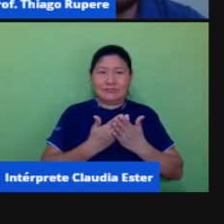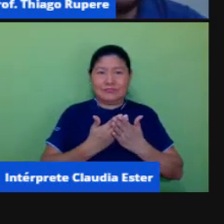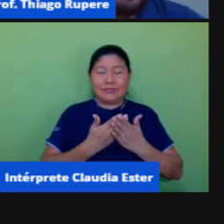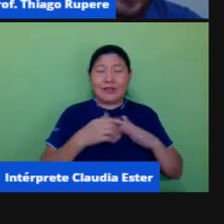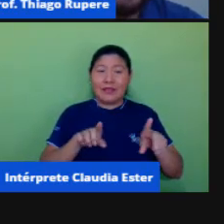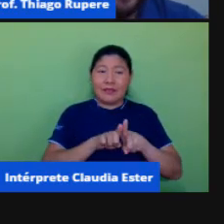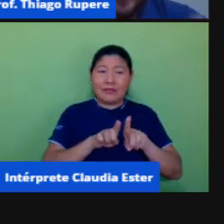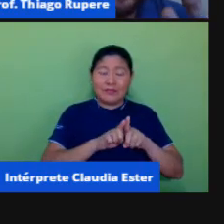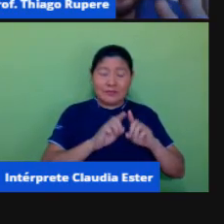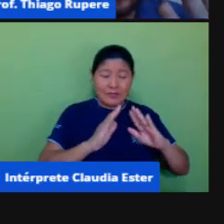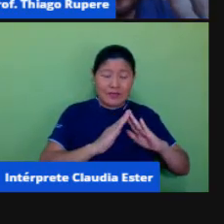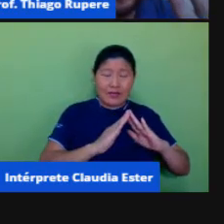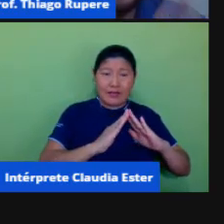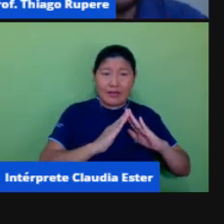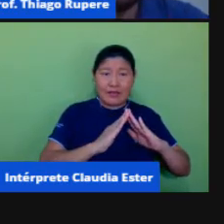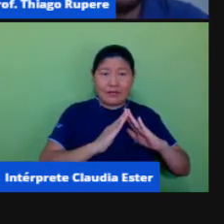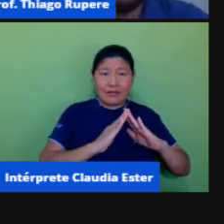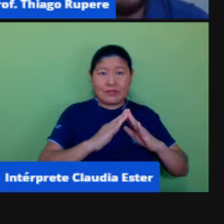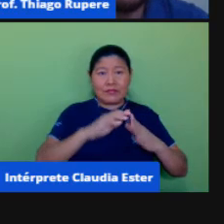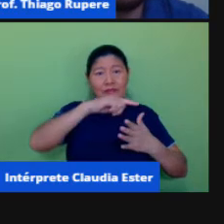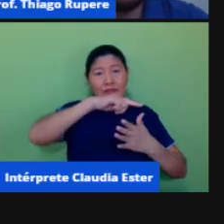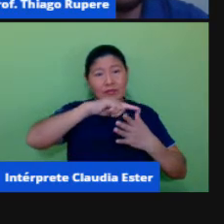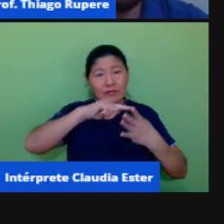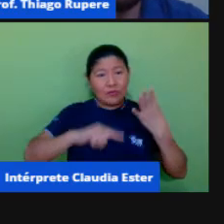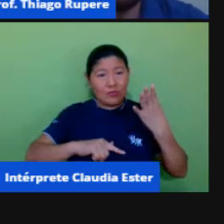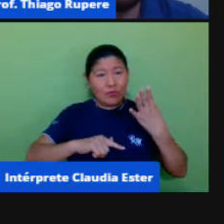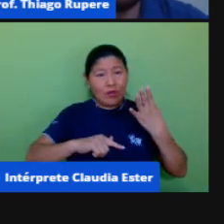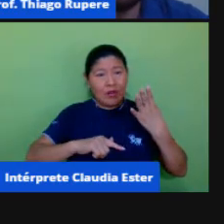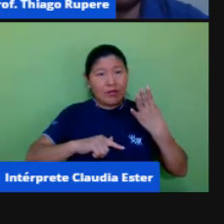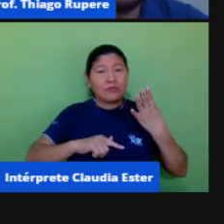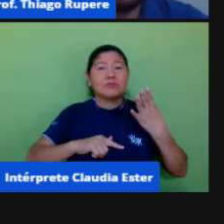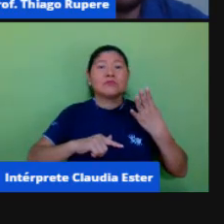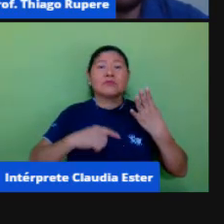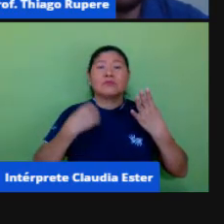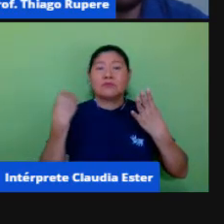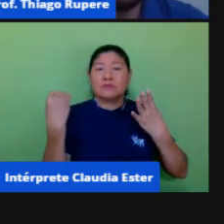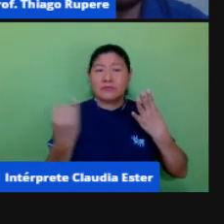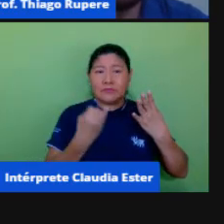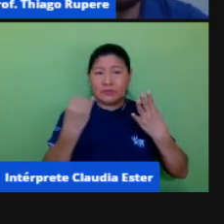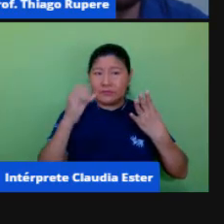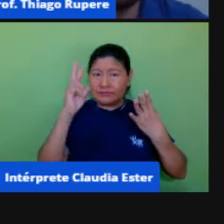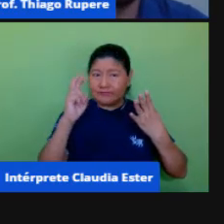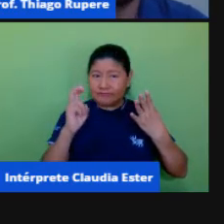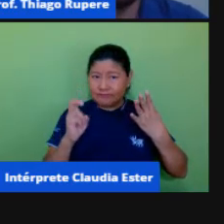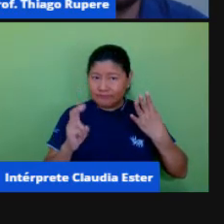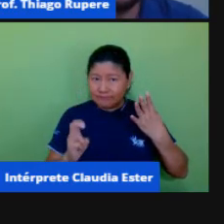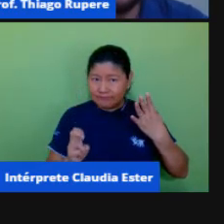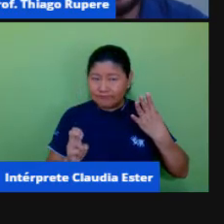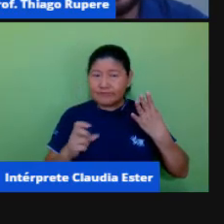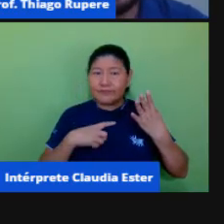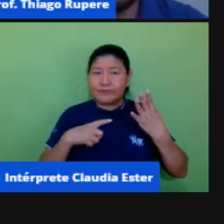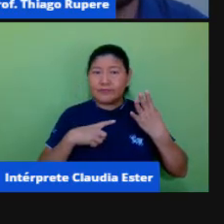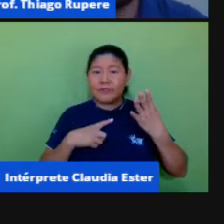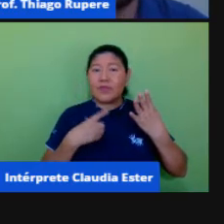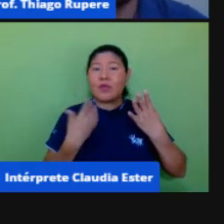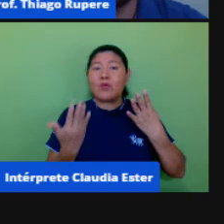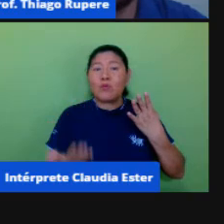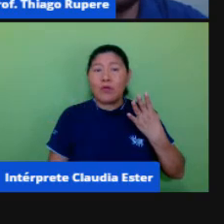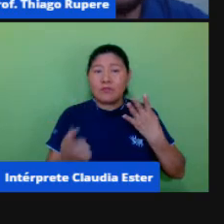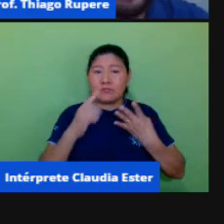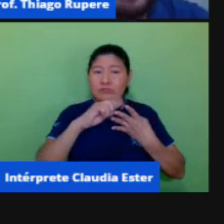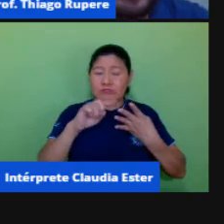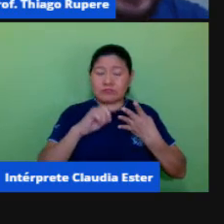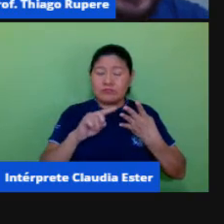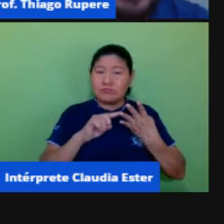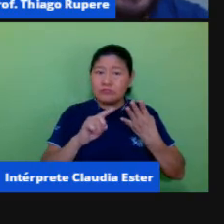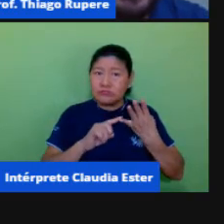4 campos, na verdade 5, né? Mas 4 campos importantes no sentido geral e amplo, que são os